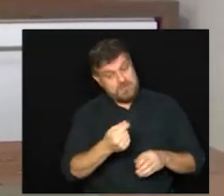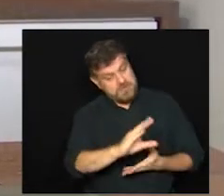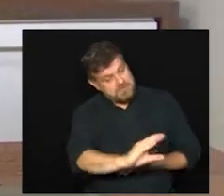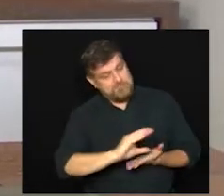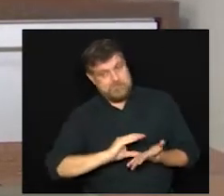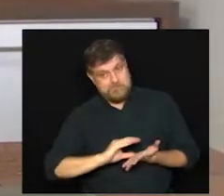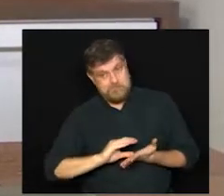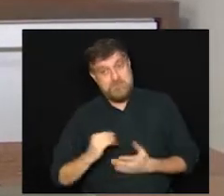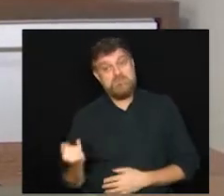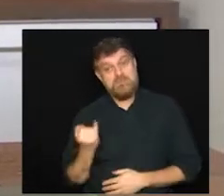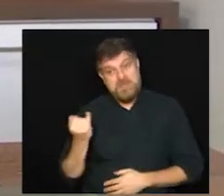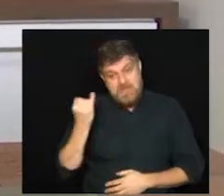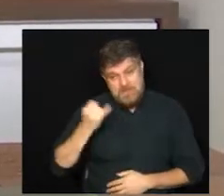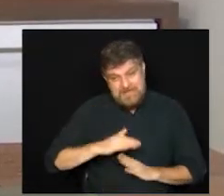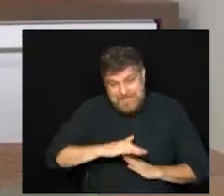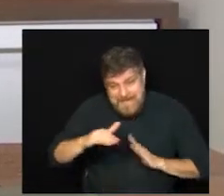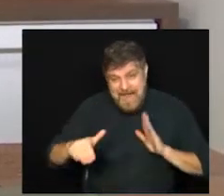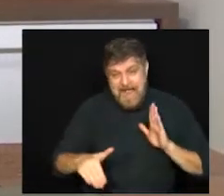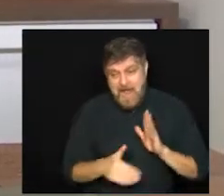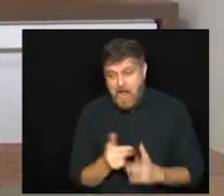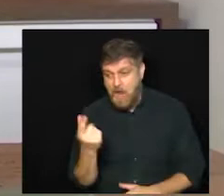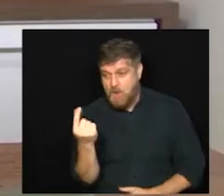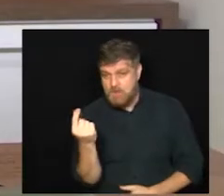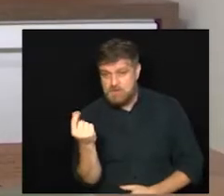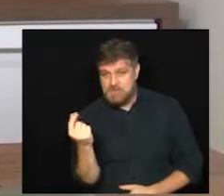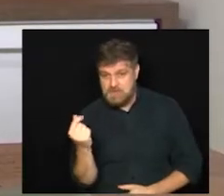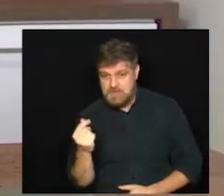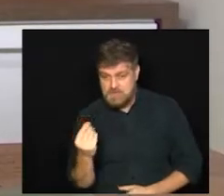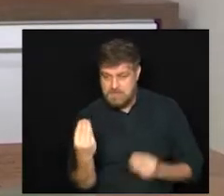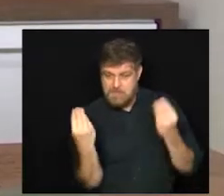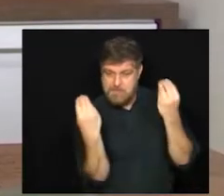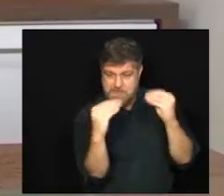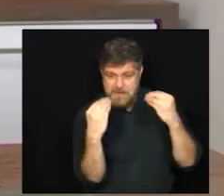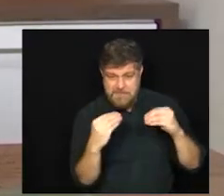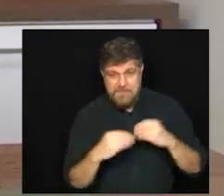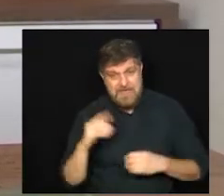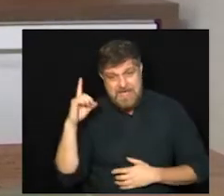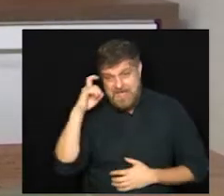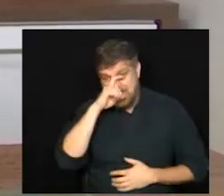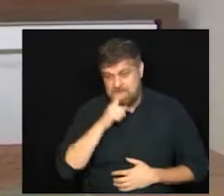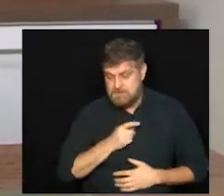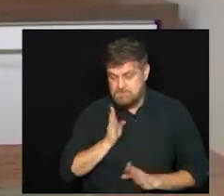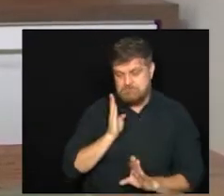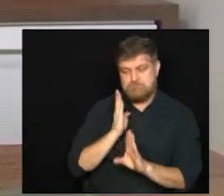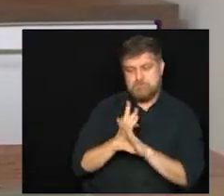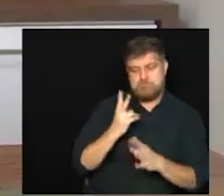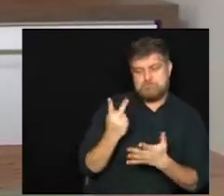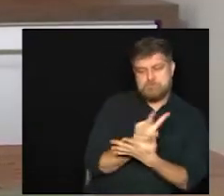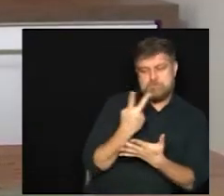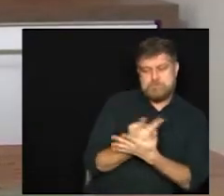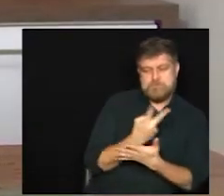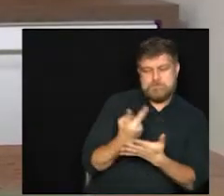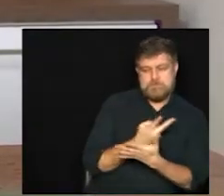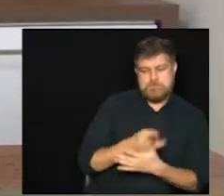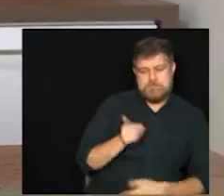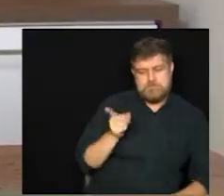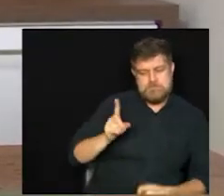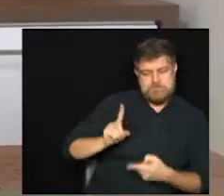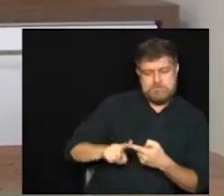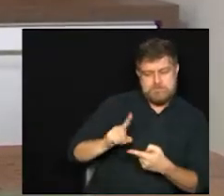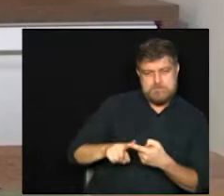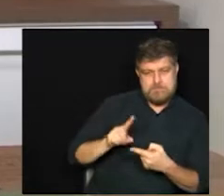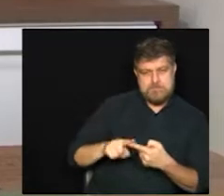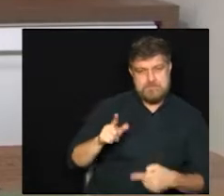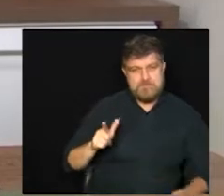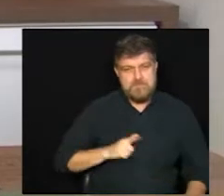Então, é importante que todas as rendas estejam declaradas. Aí é difícil você cair na malha fina, que um dos maiores motivos